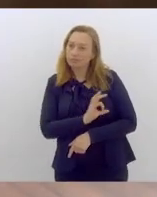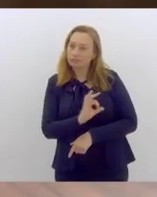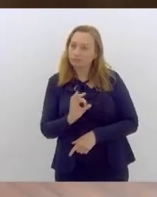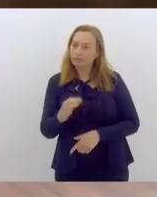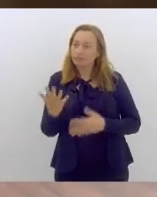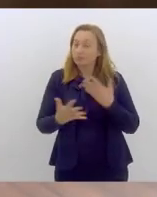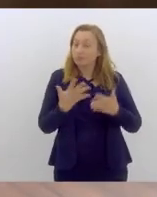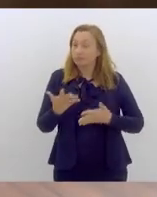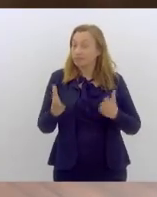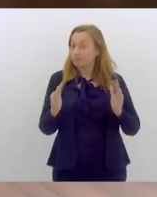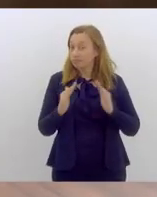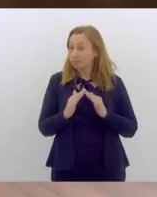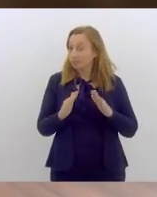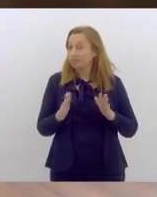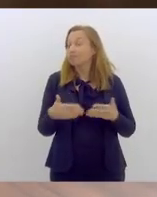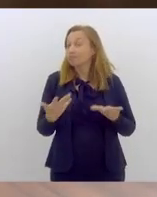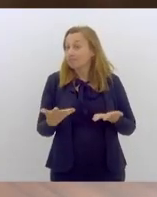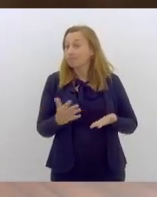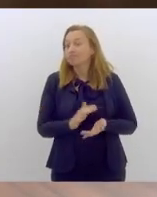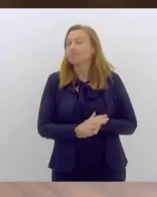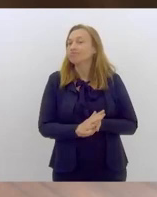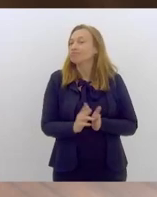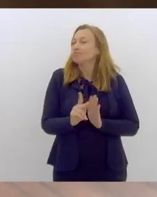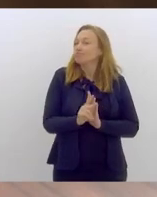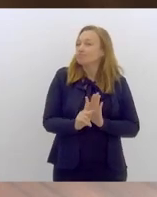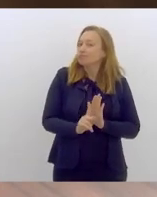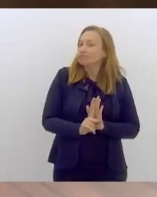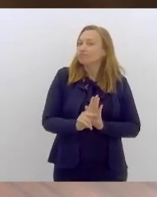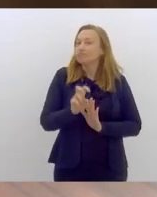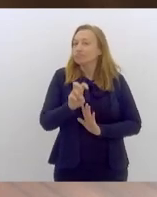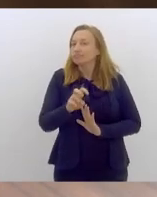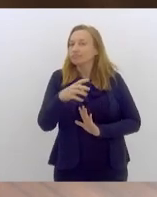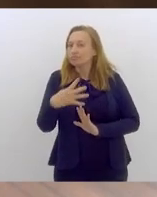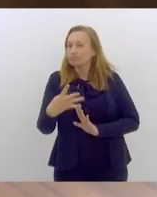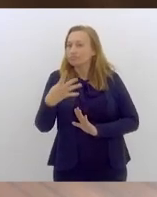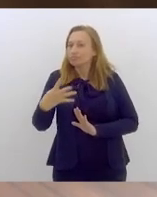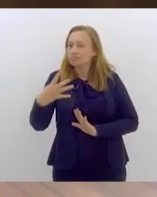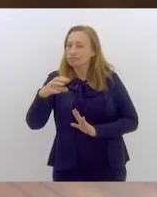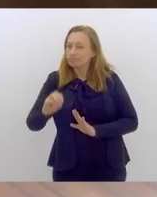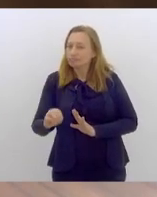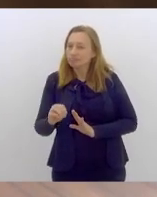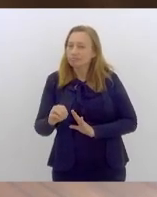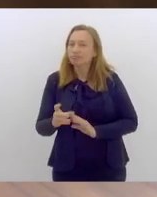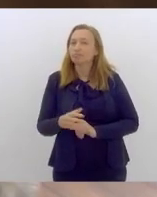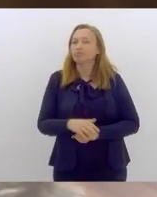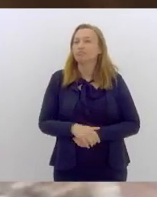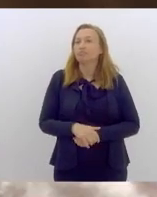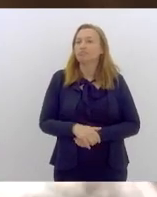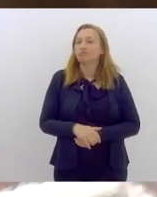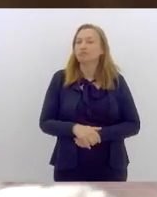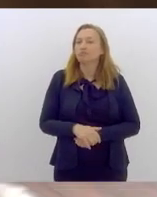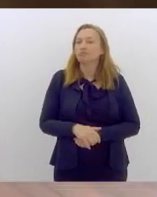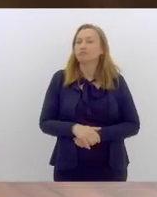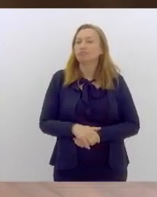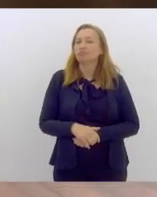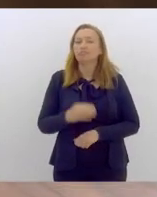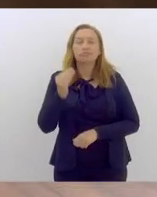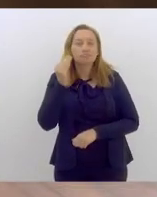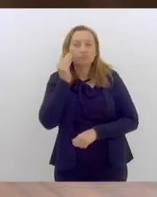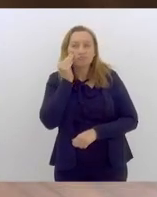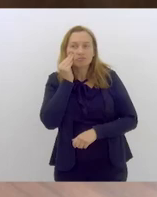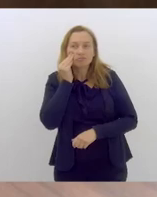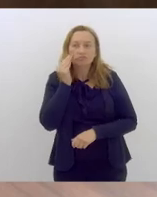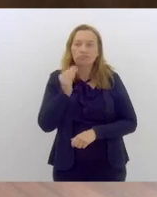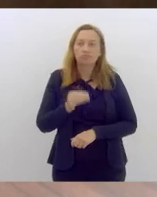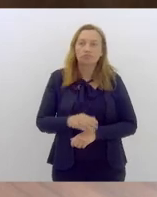essa casa. E sobre o projeto 5440, de autoria da nossa grandiosa Mônica